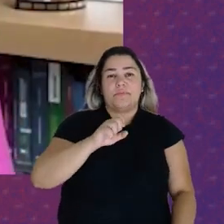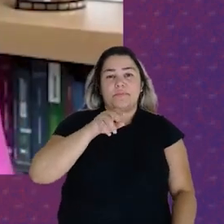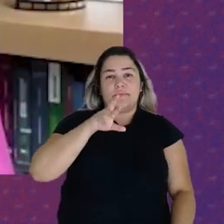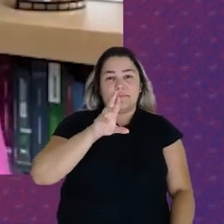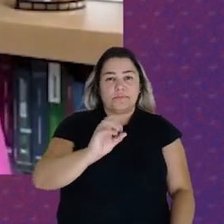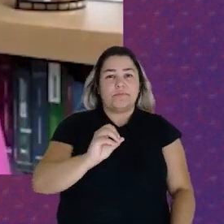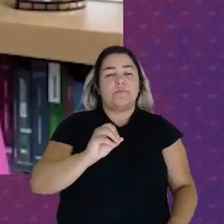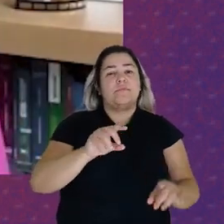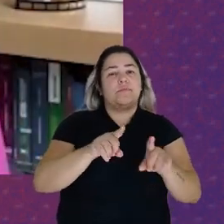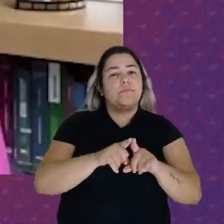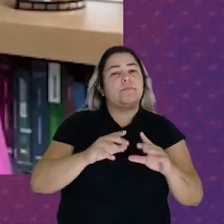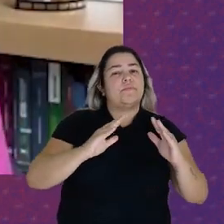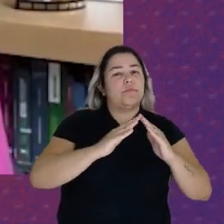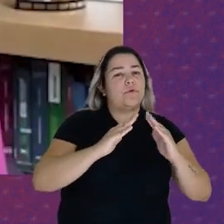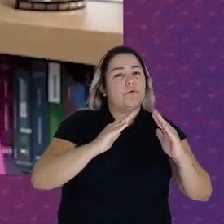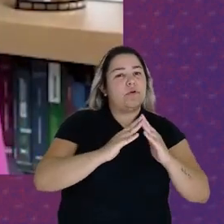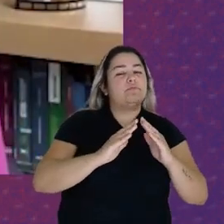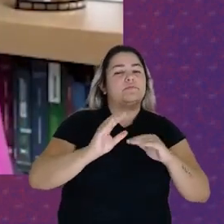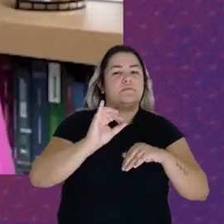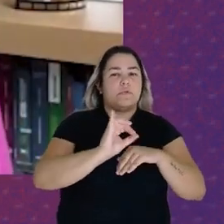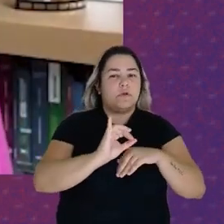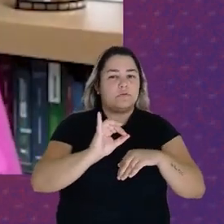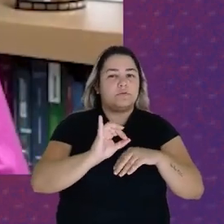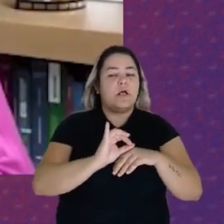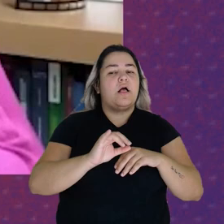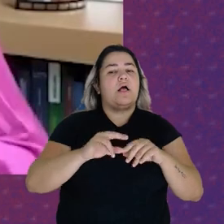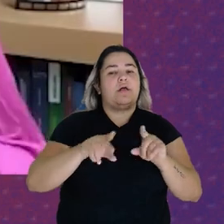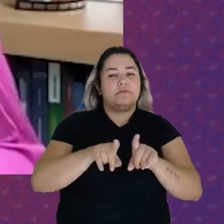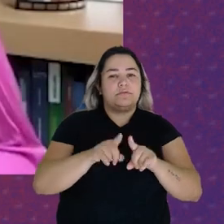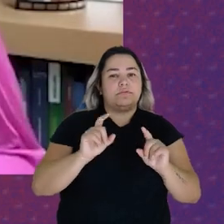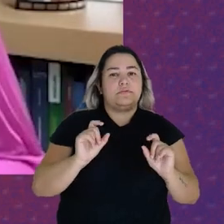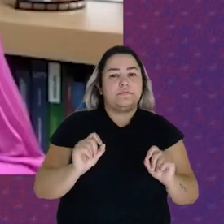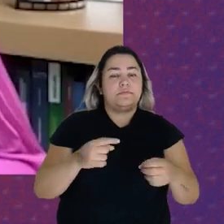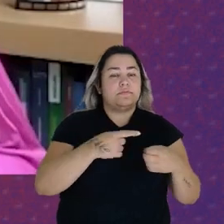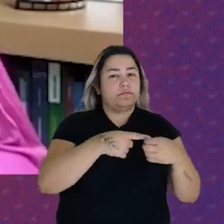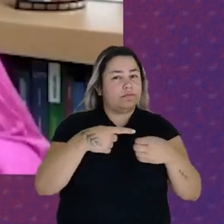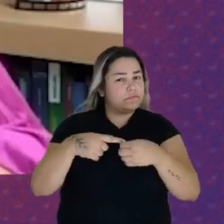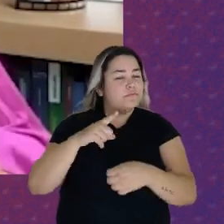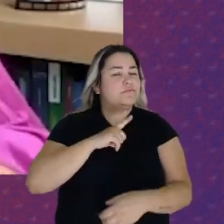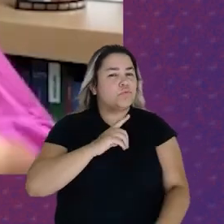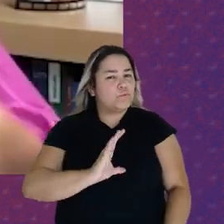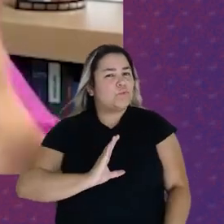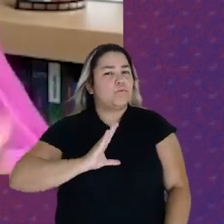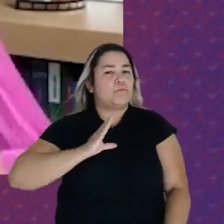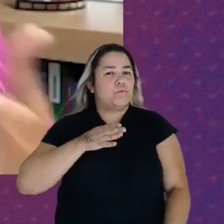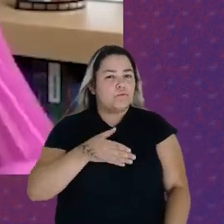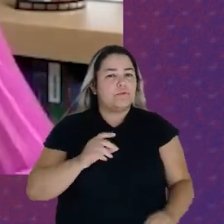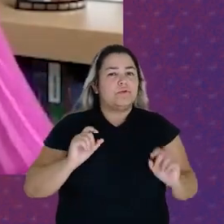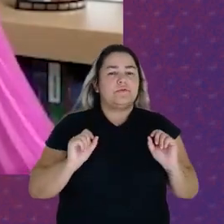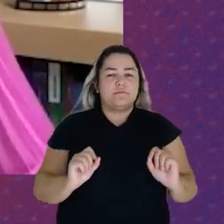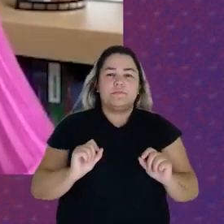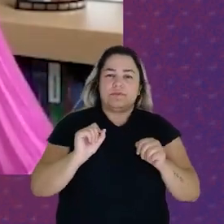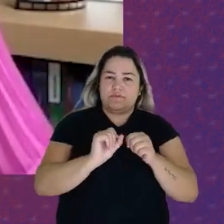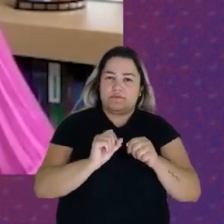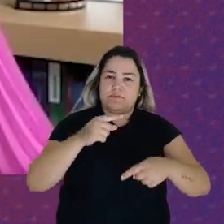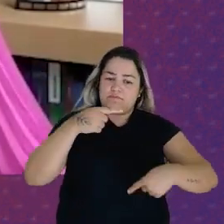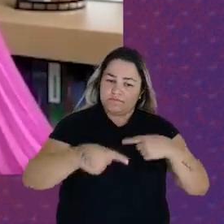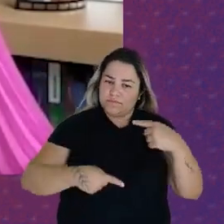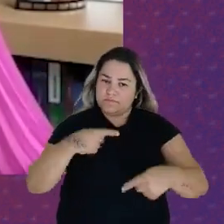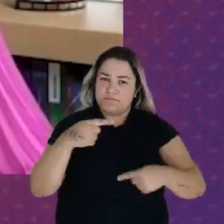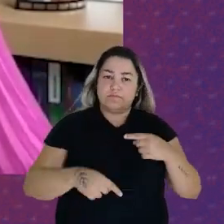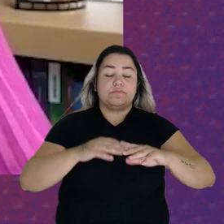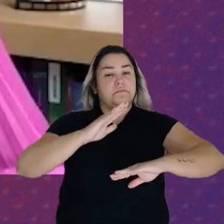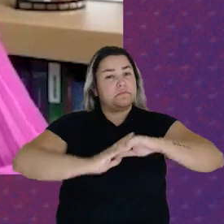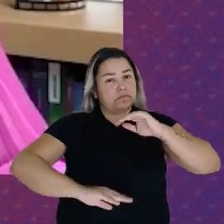hoje na capital, na cidade do Natal, e tenho muito orgulho de fazer política.